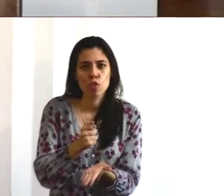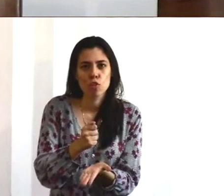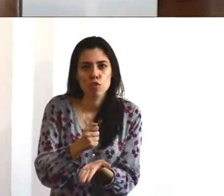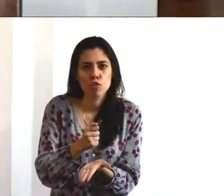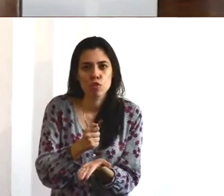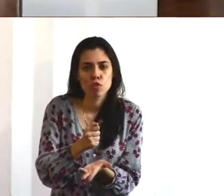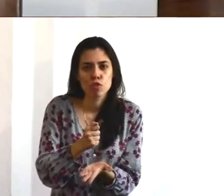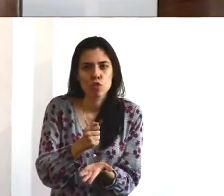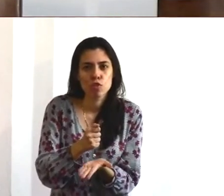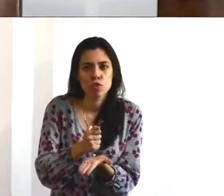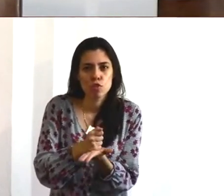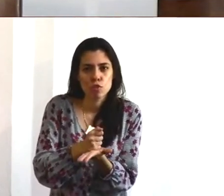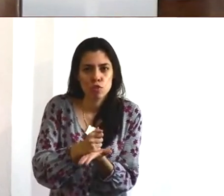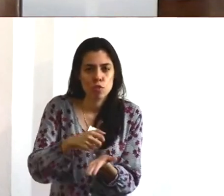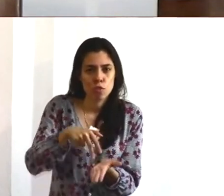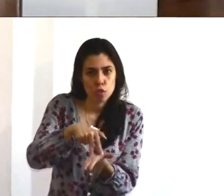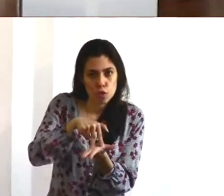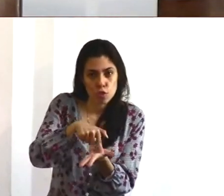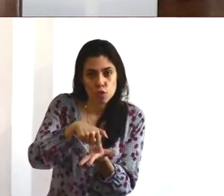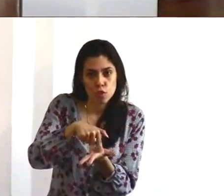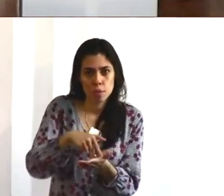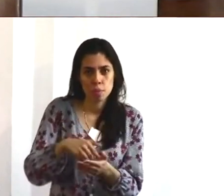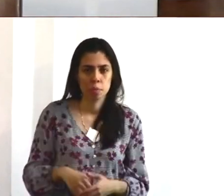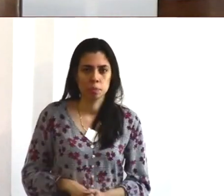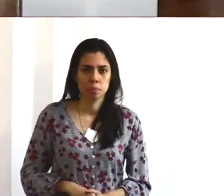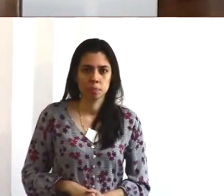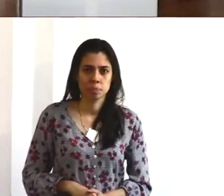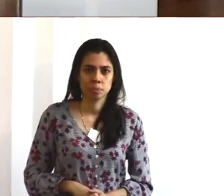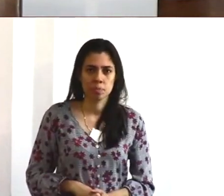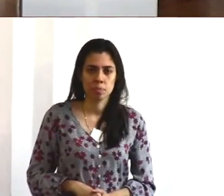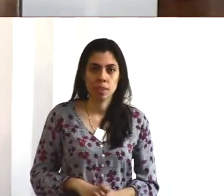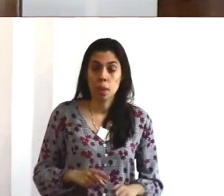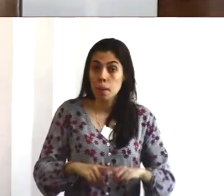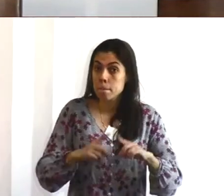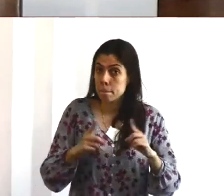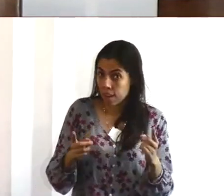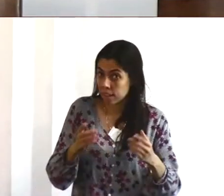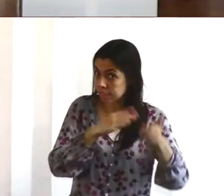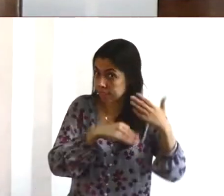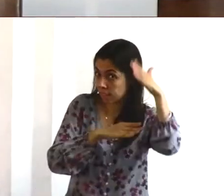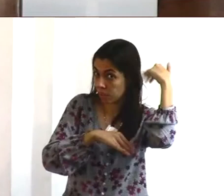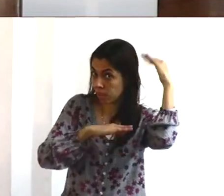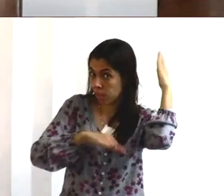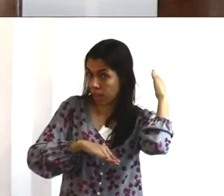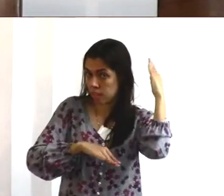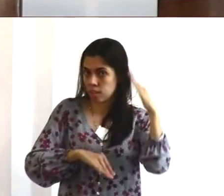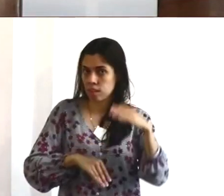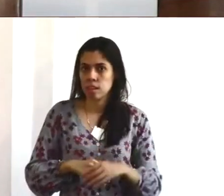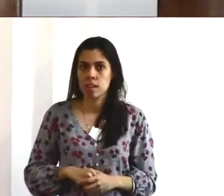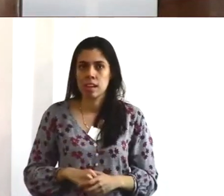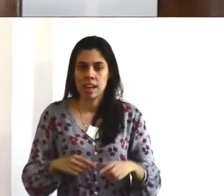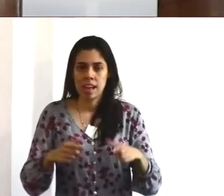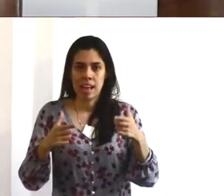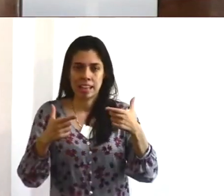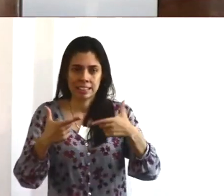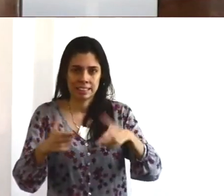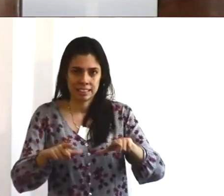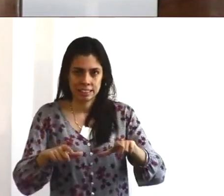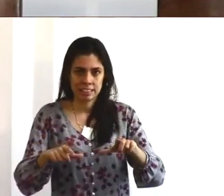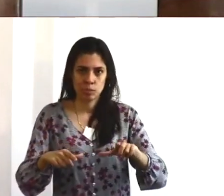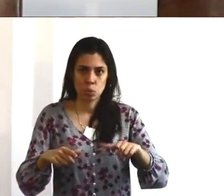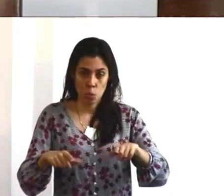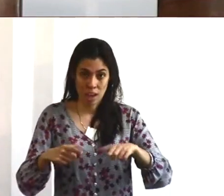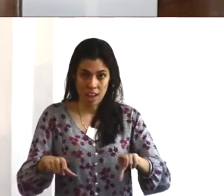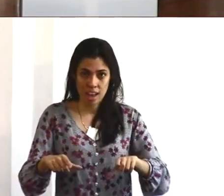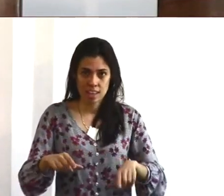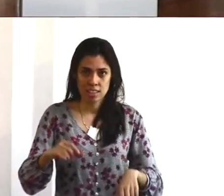abalada em 586 a.C., quando os babilônicos se levantaram contra o povo de Deus. Destruíram